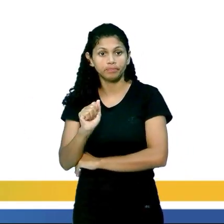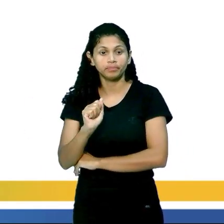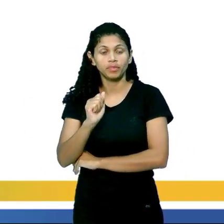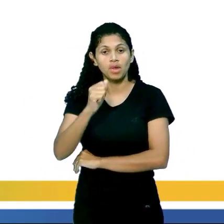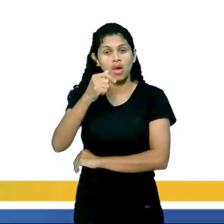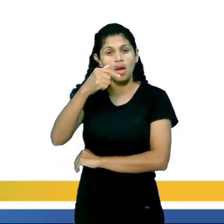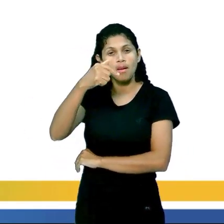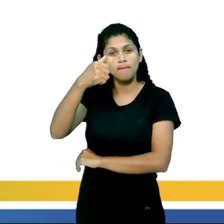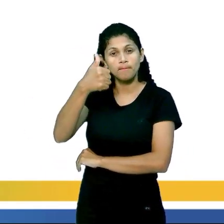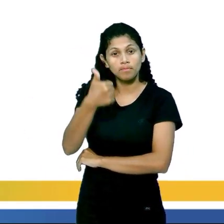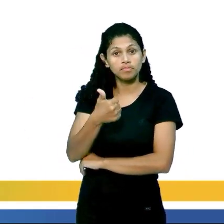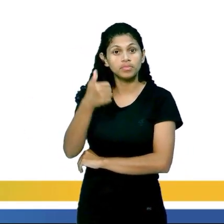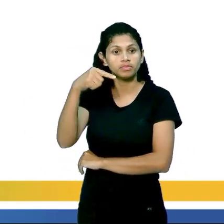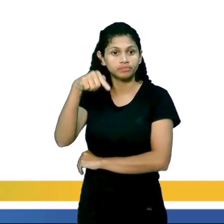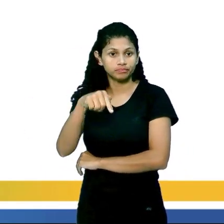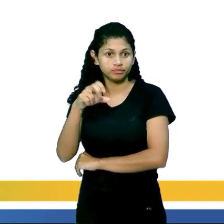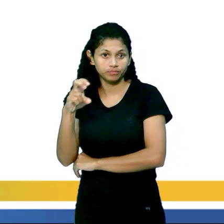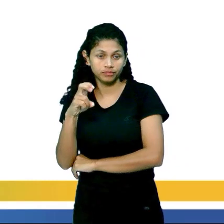1755,